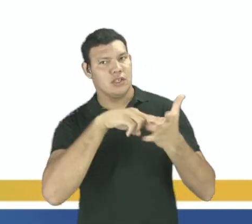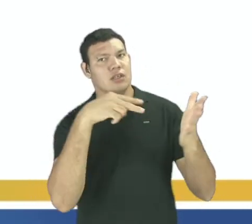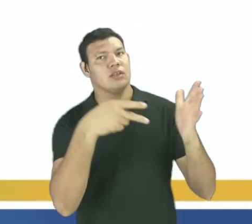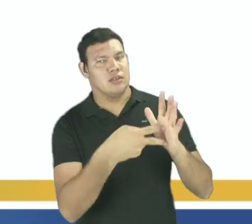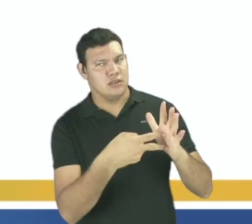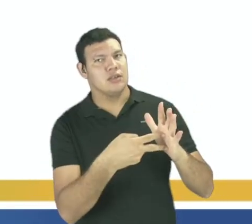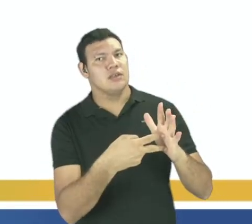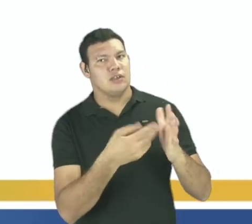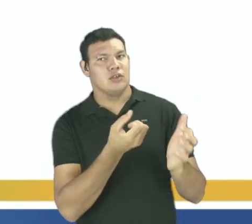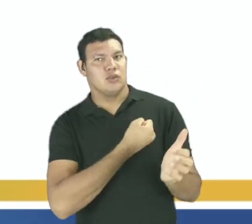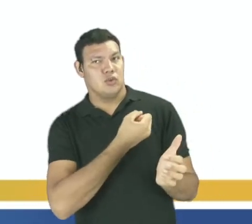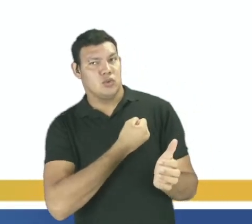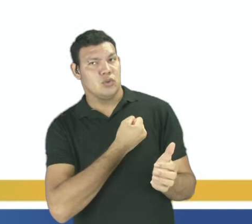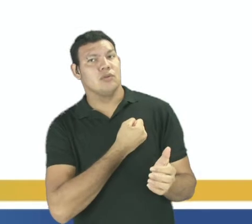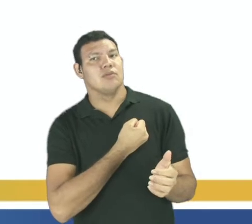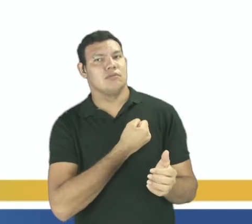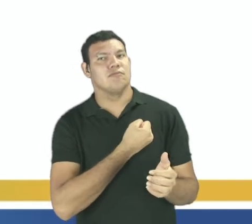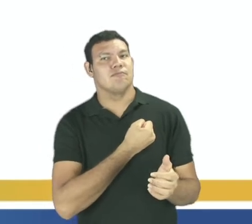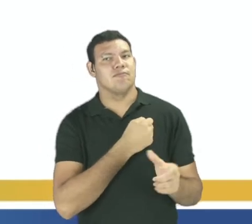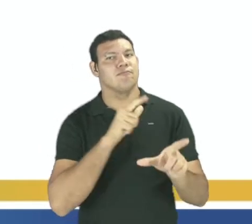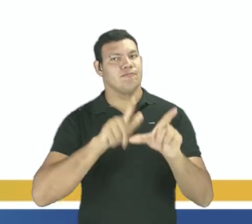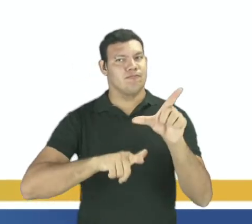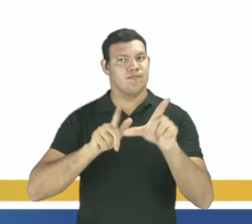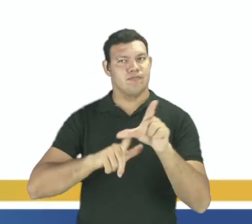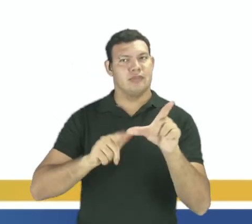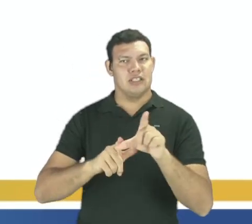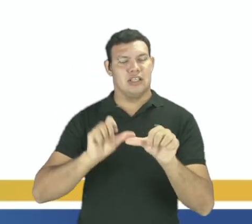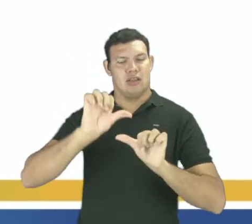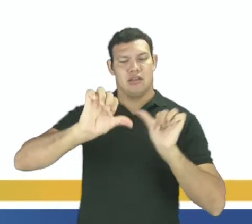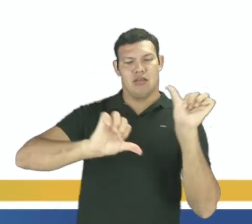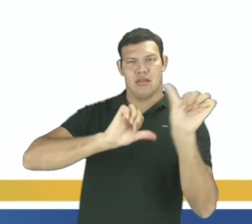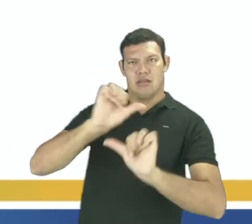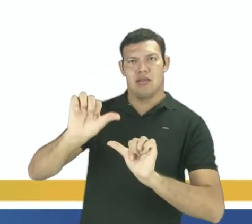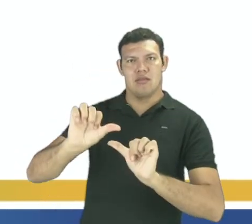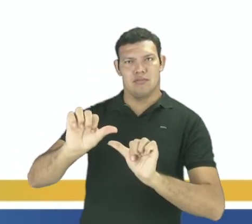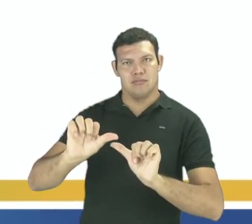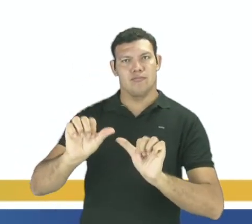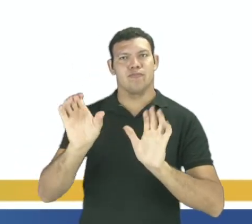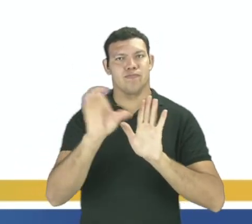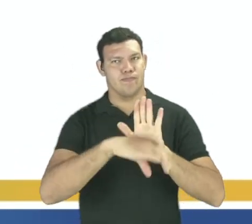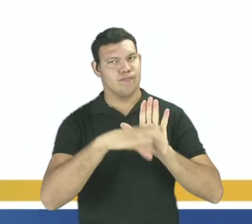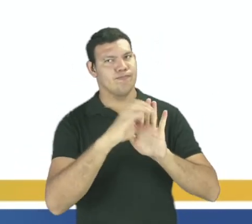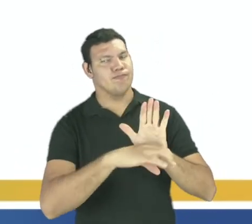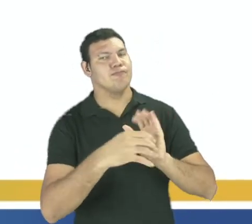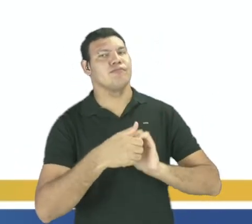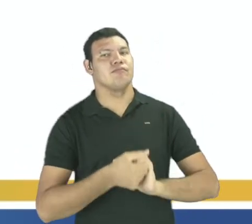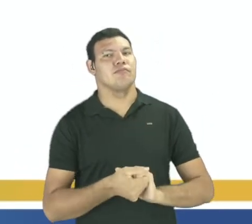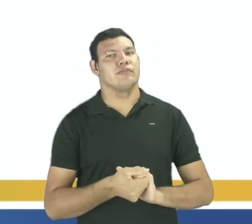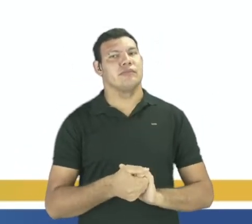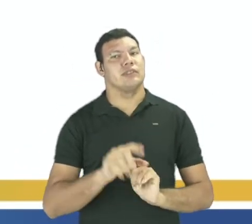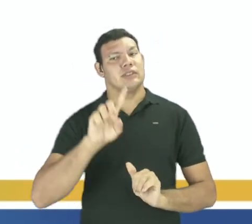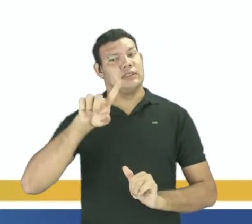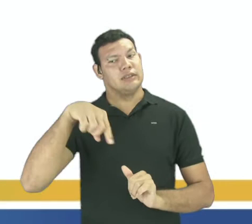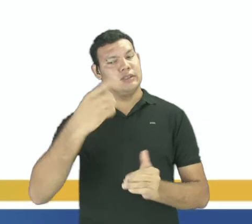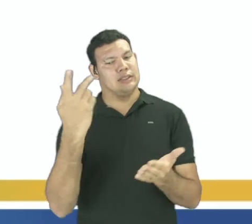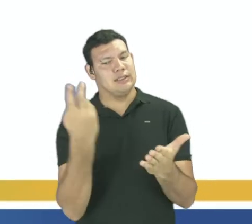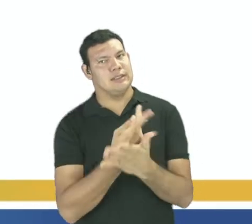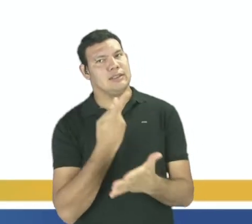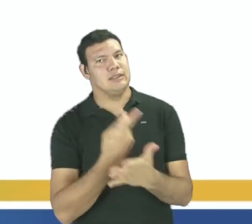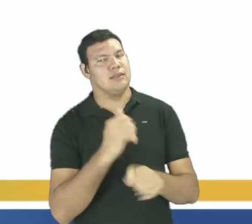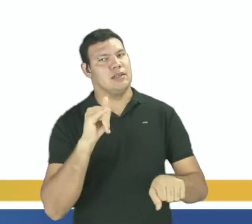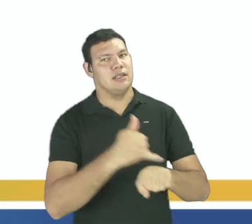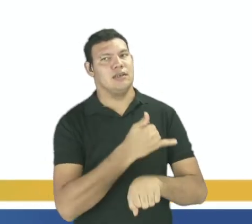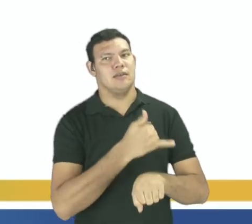e os coeficientes, para não trocar as definições e fazer erradamente as